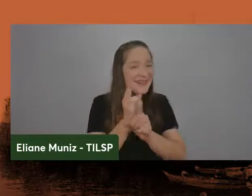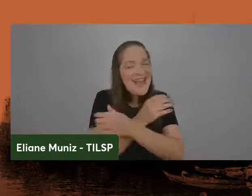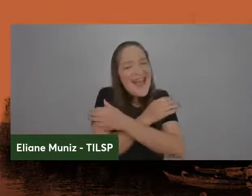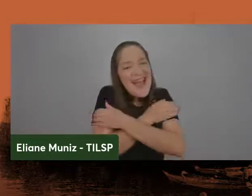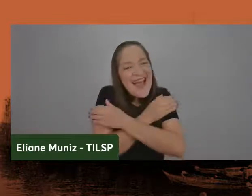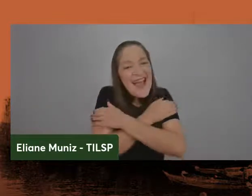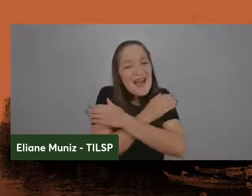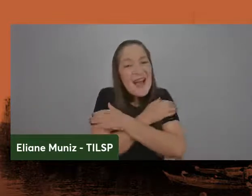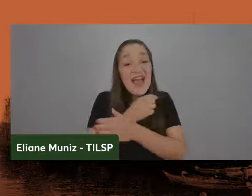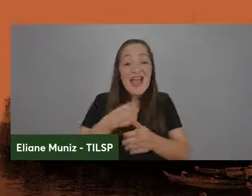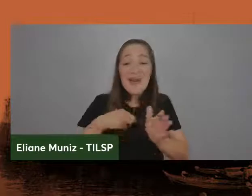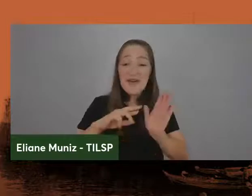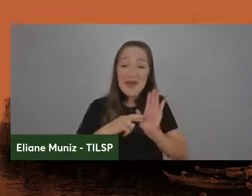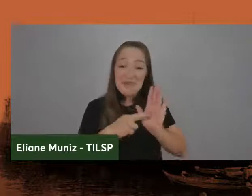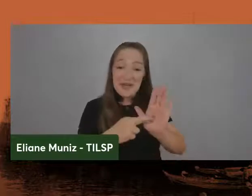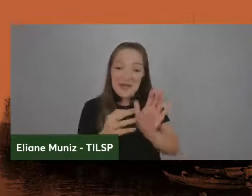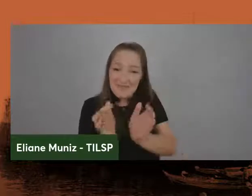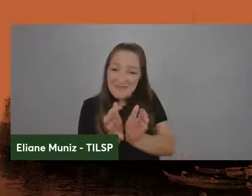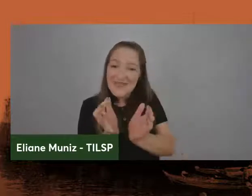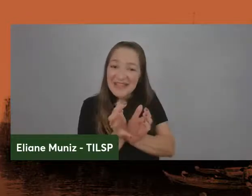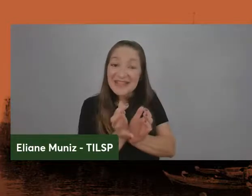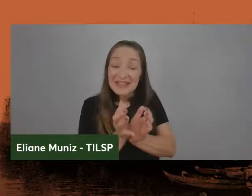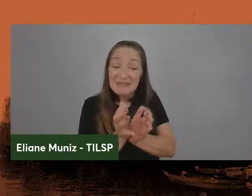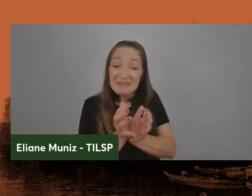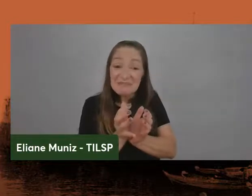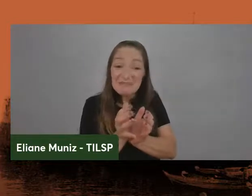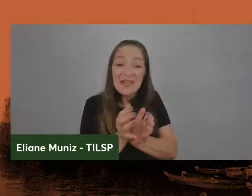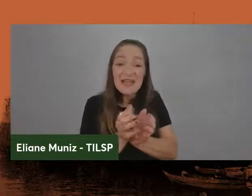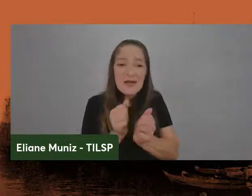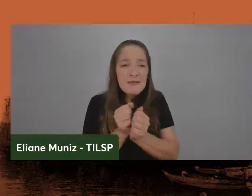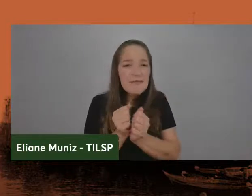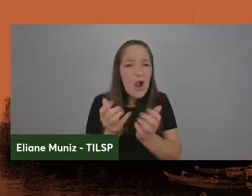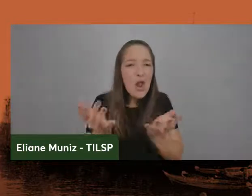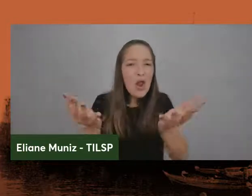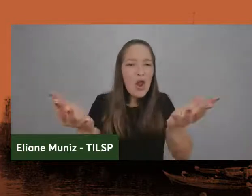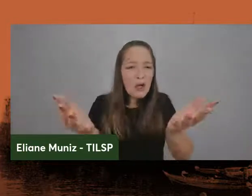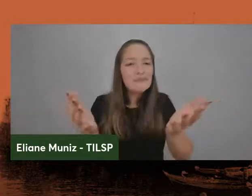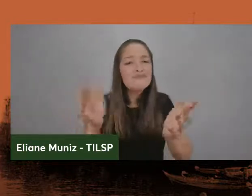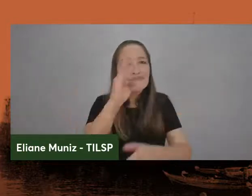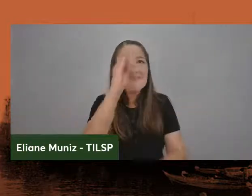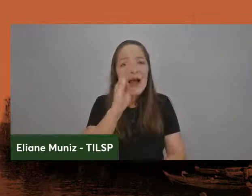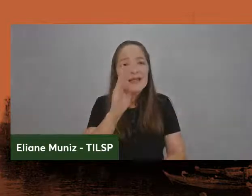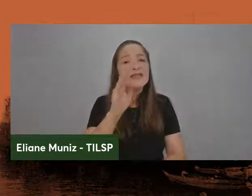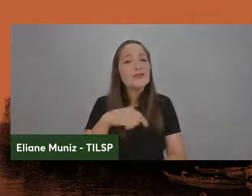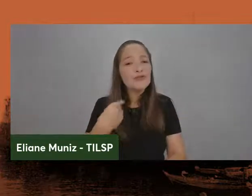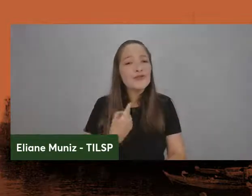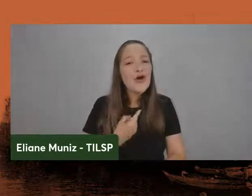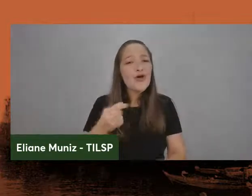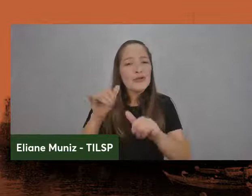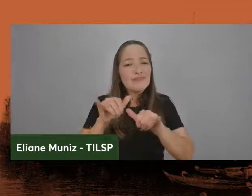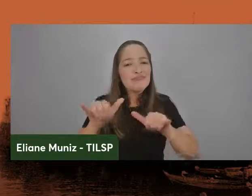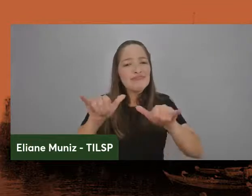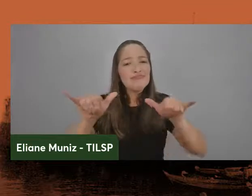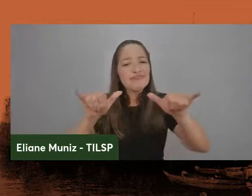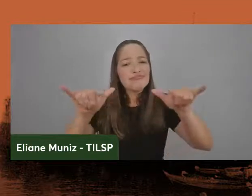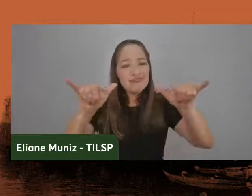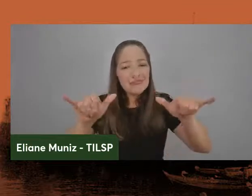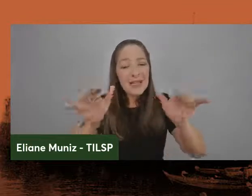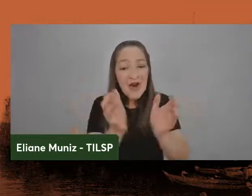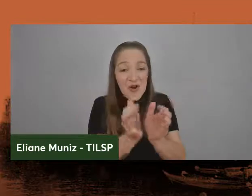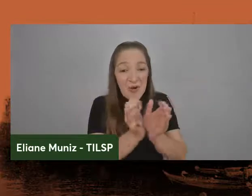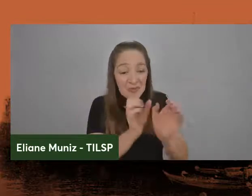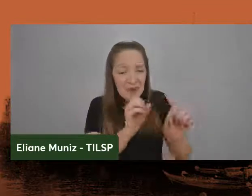estou representando aqui uma equipe que está distribuída por todo o Brasil, que são os nossos divulgadores também da Companhia na Educação. Um abraço a